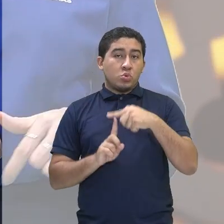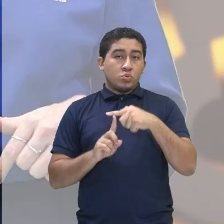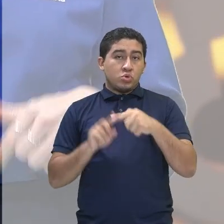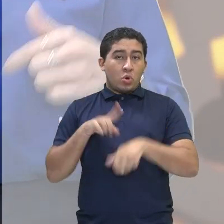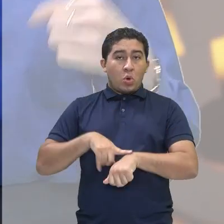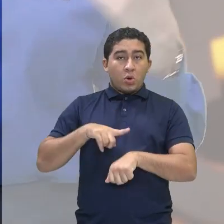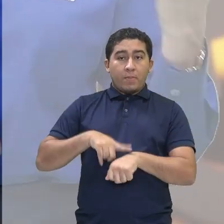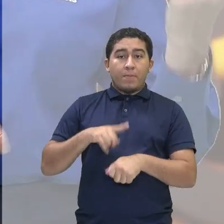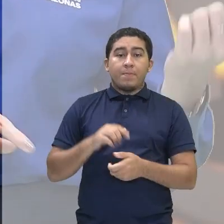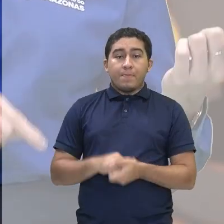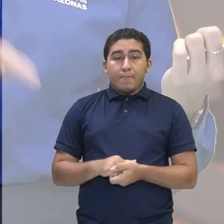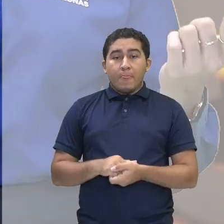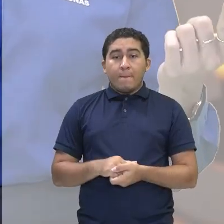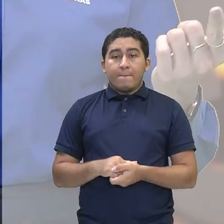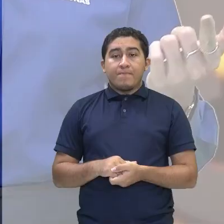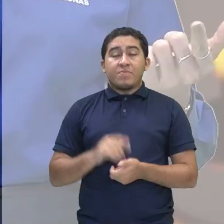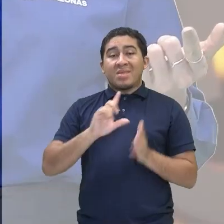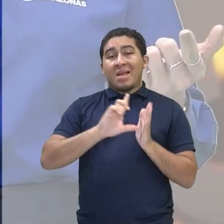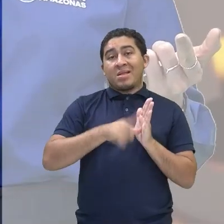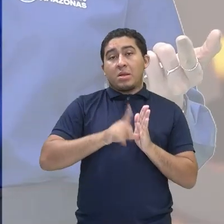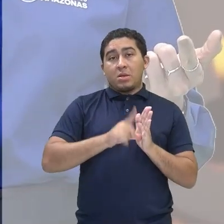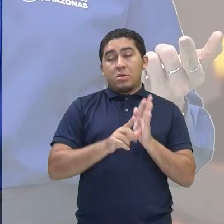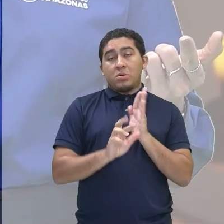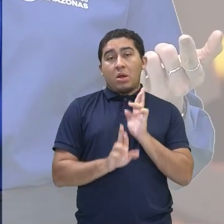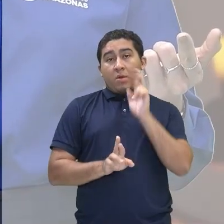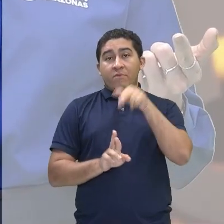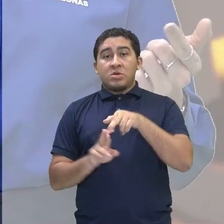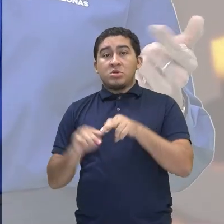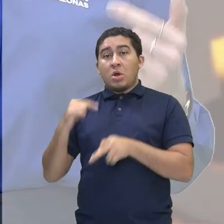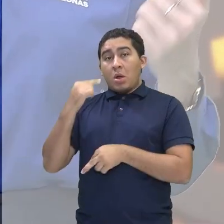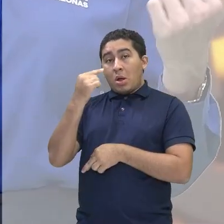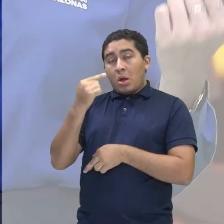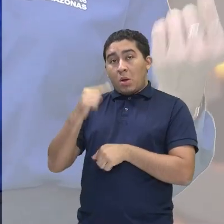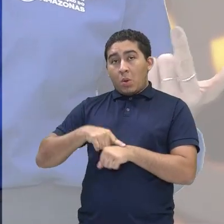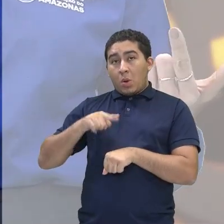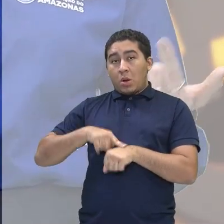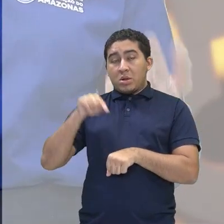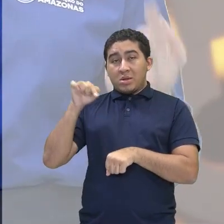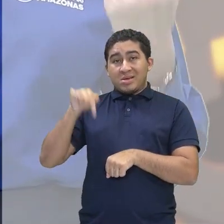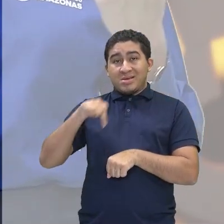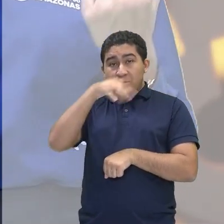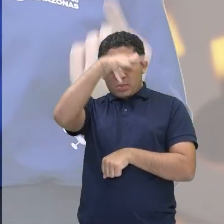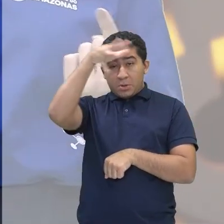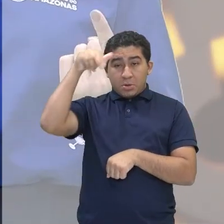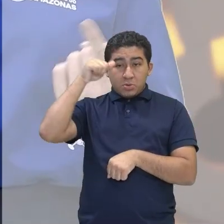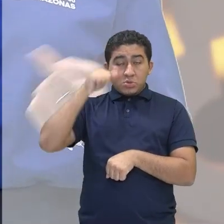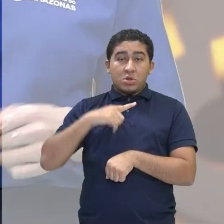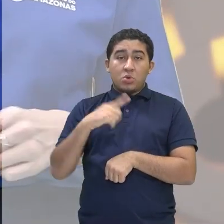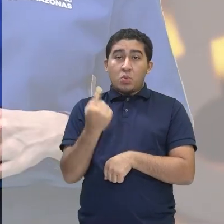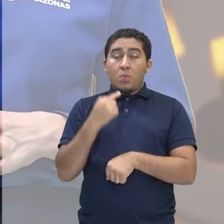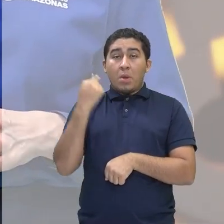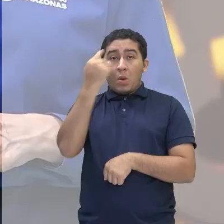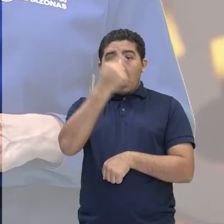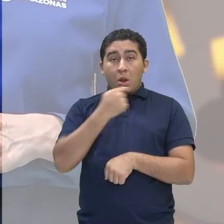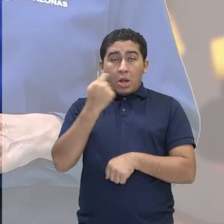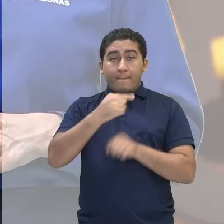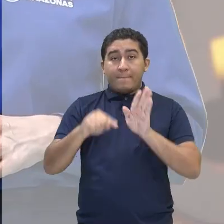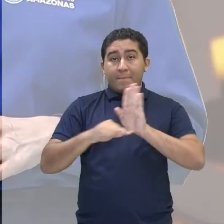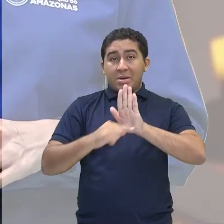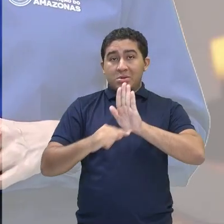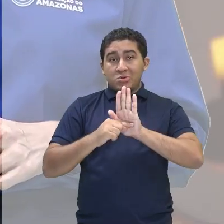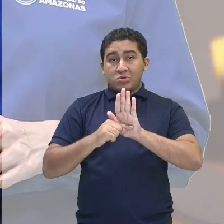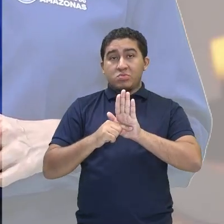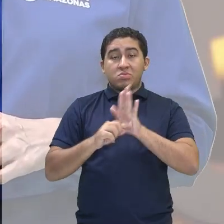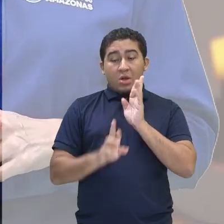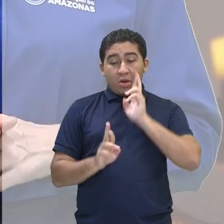vai estar atrasado com relação ao horário de Manaus. Eles vão ter 1 hora a menos com relação ao horário